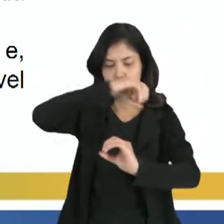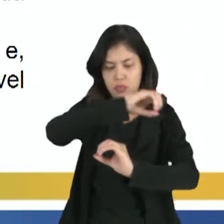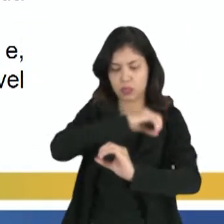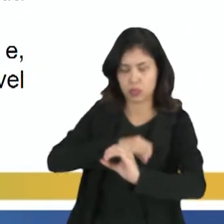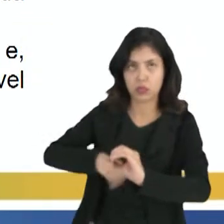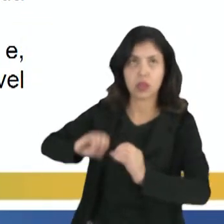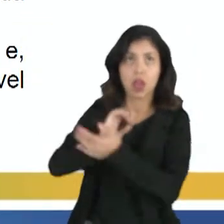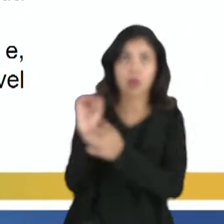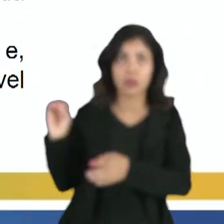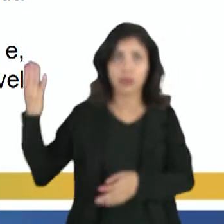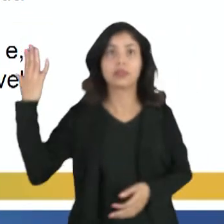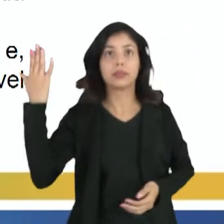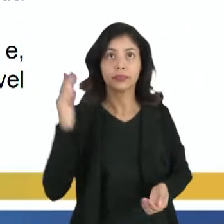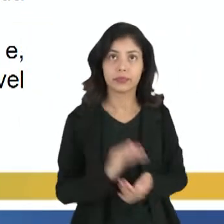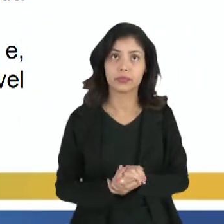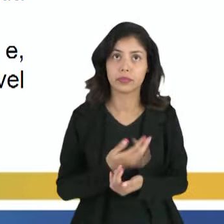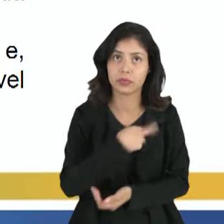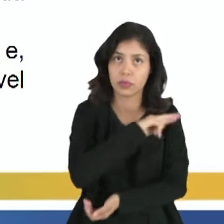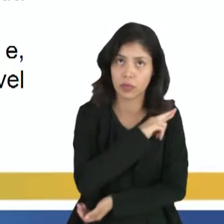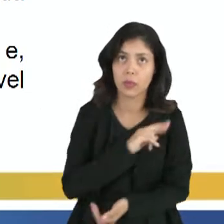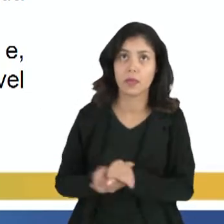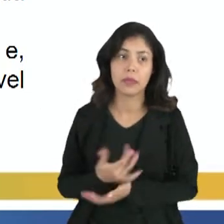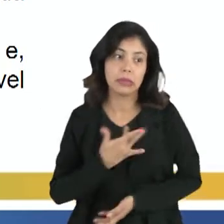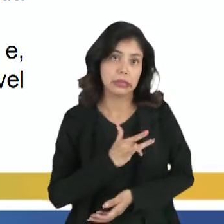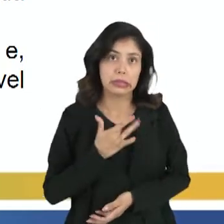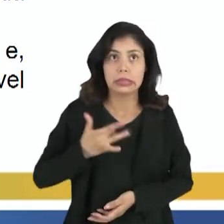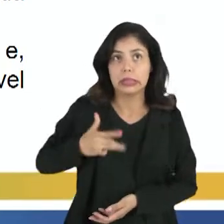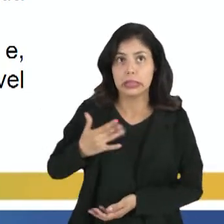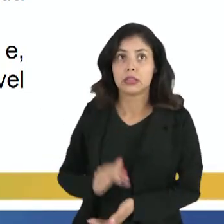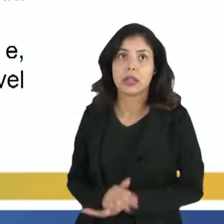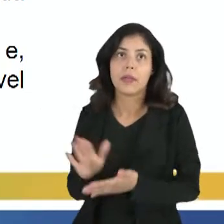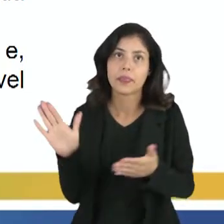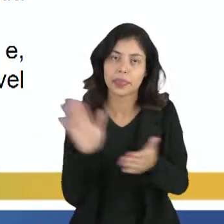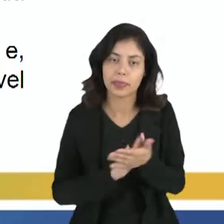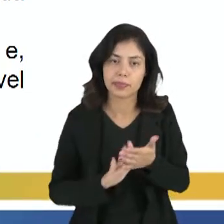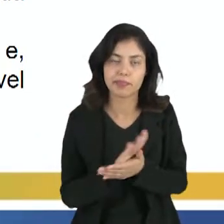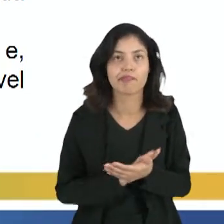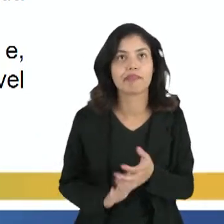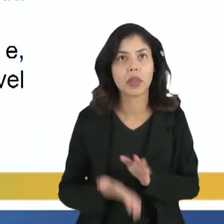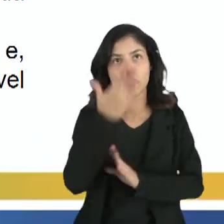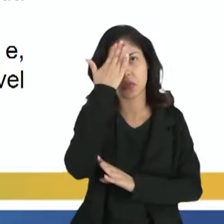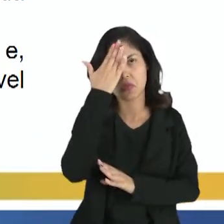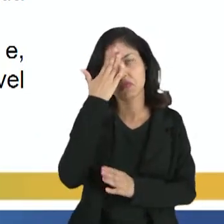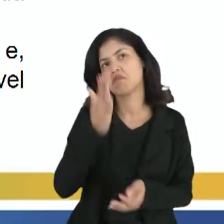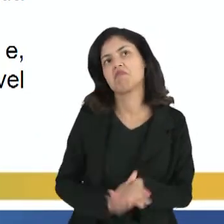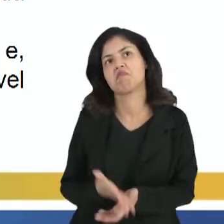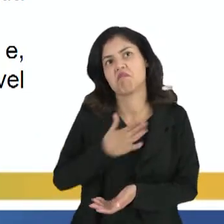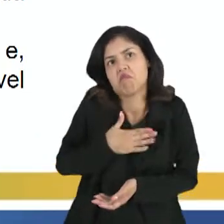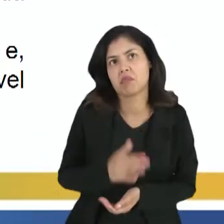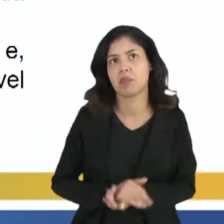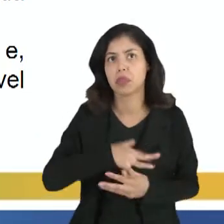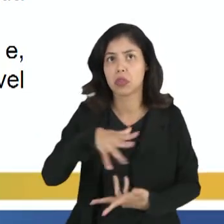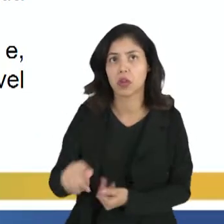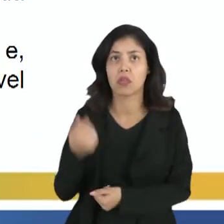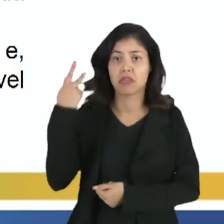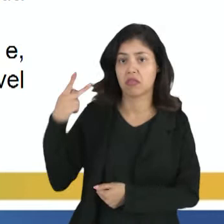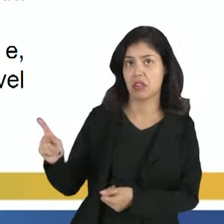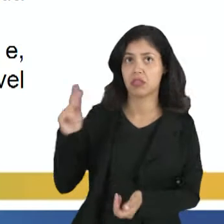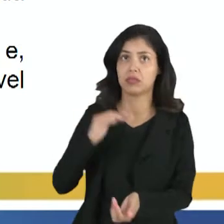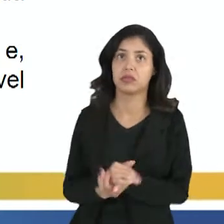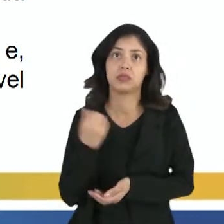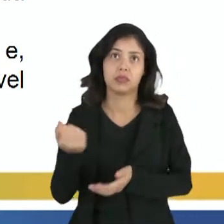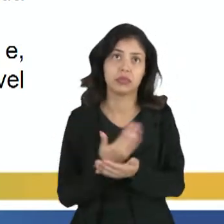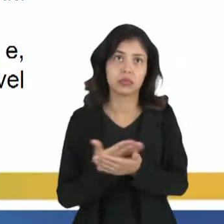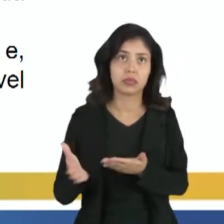responsável pelo acontecimento que elas tanto temiam. Nada disso se entendia comigo. O mundo era delas,